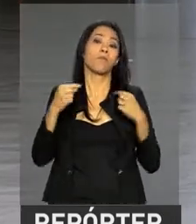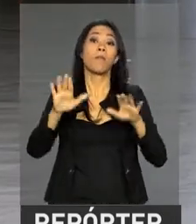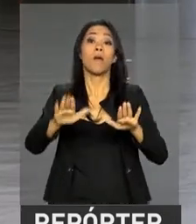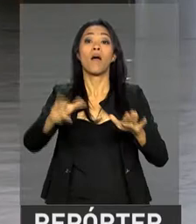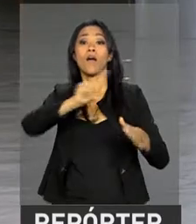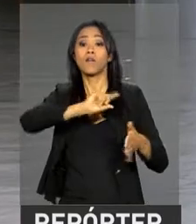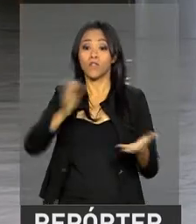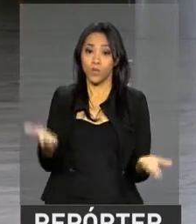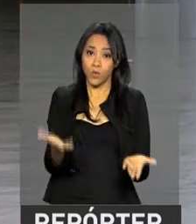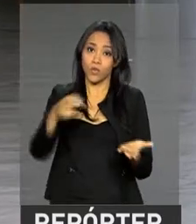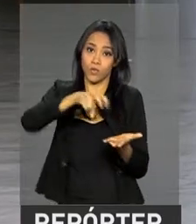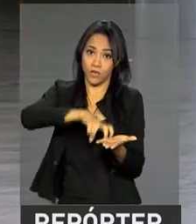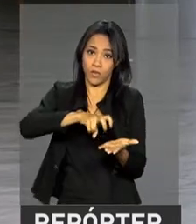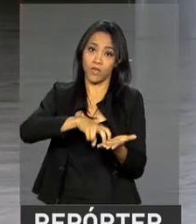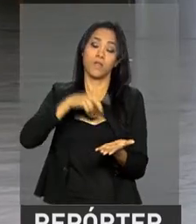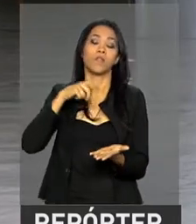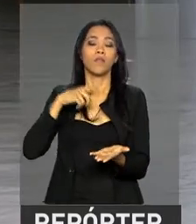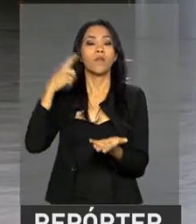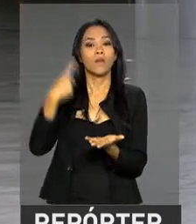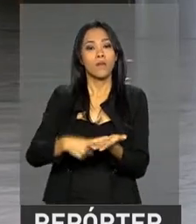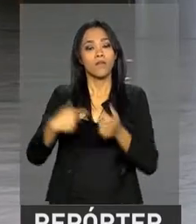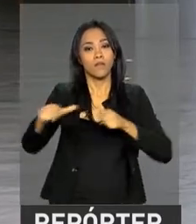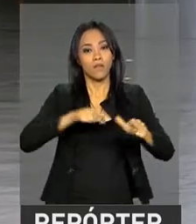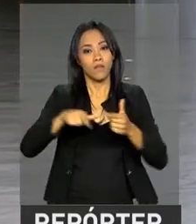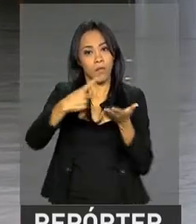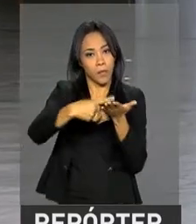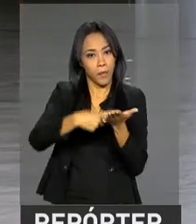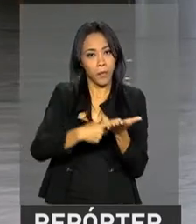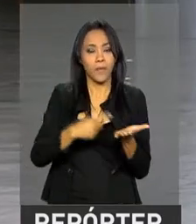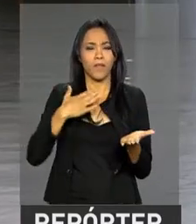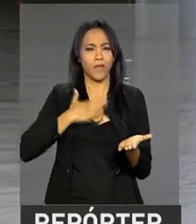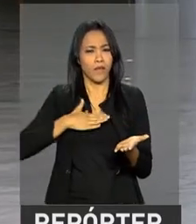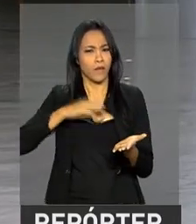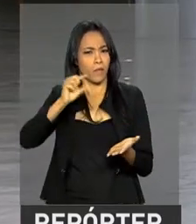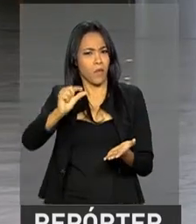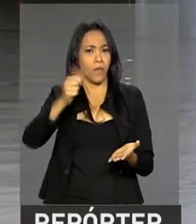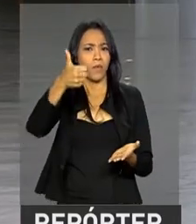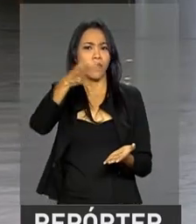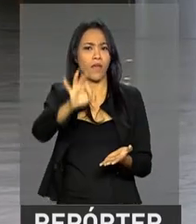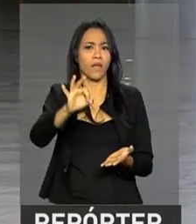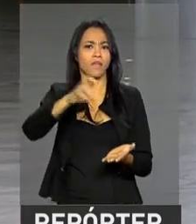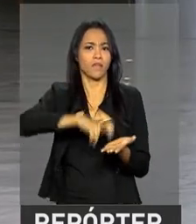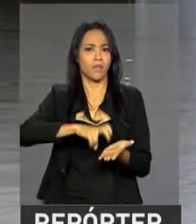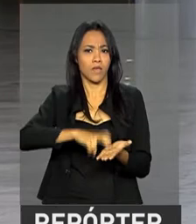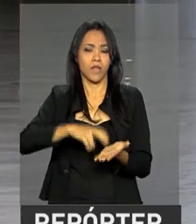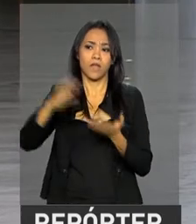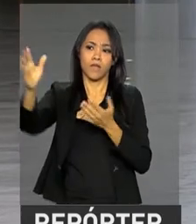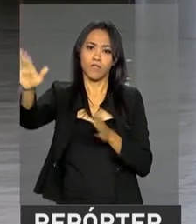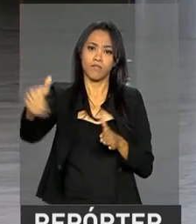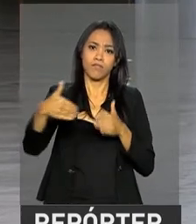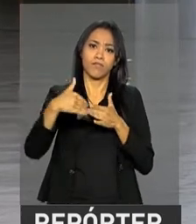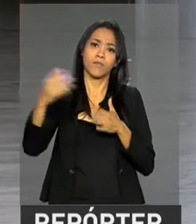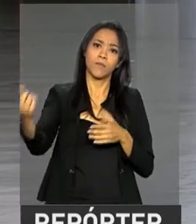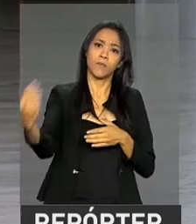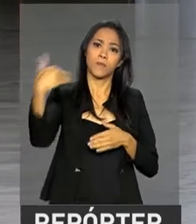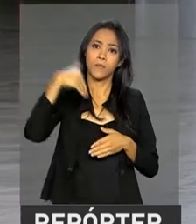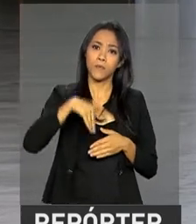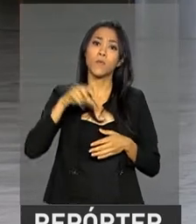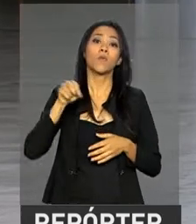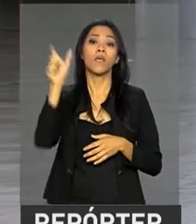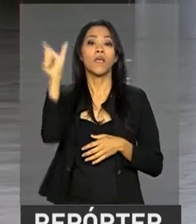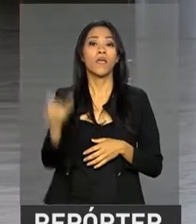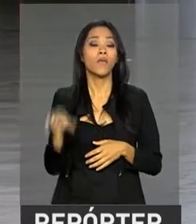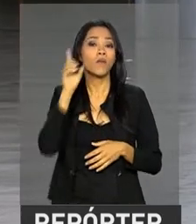presidente cumpre a agenda aqui em Brasília. Daqui a pouco, a partir das 10 horas, ele recebe aqui no Palácio do Planalto o deputado federal